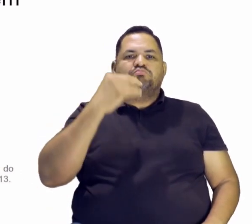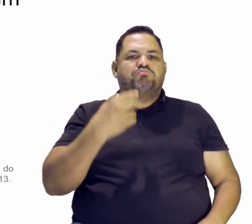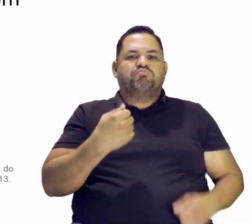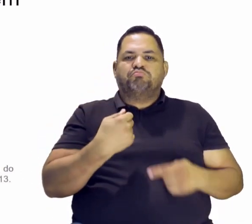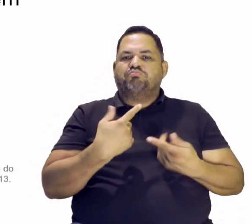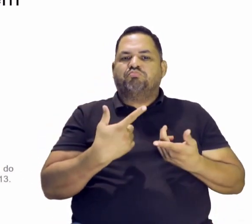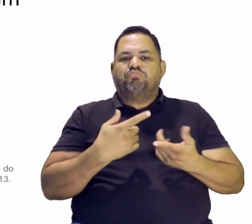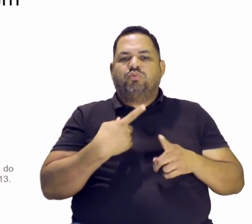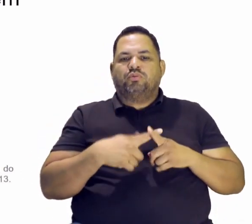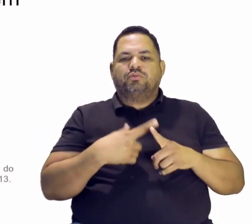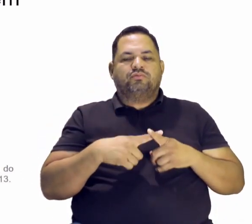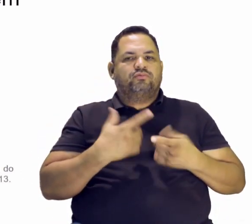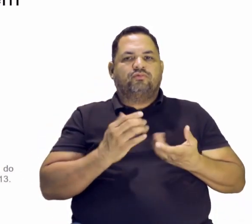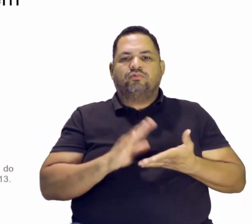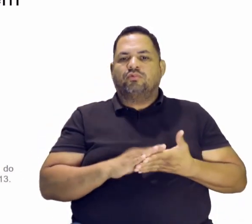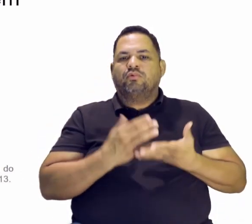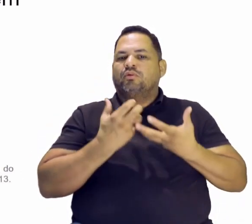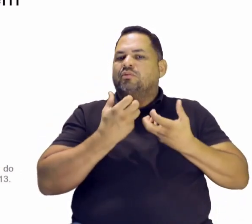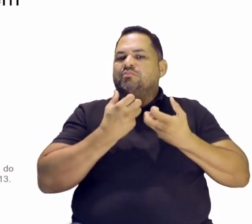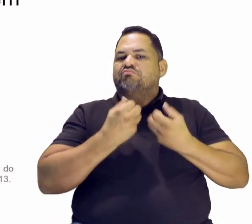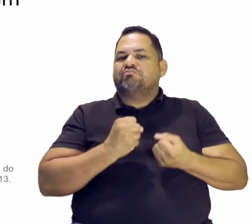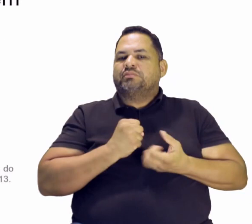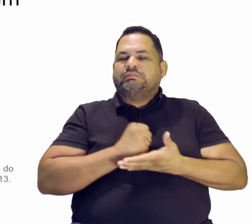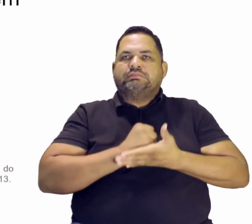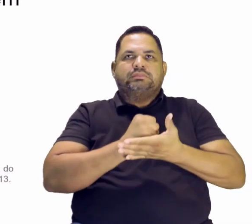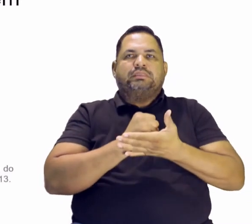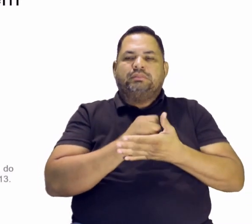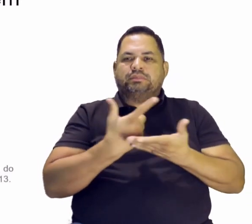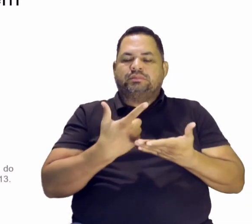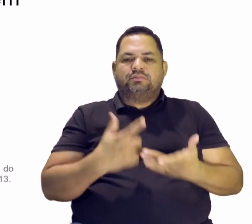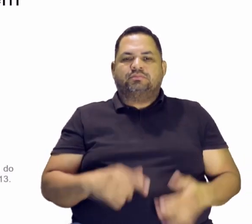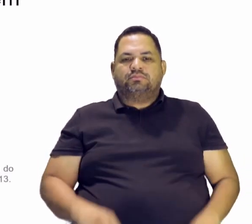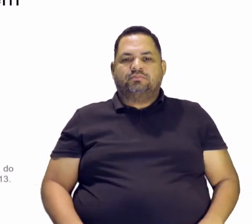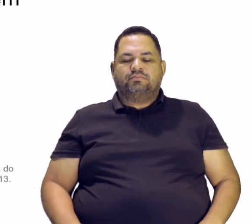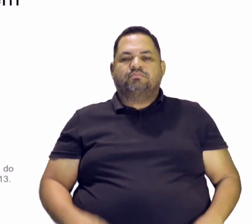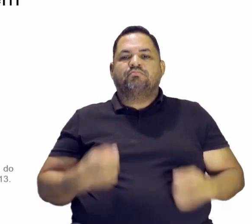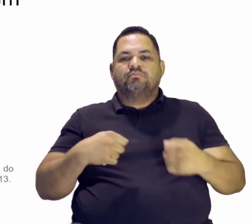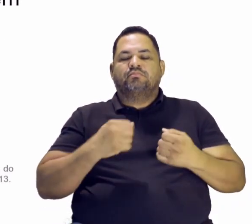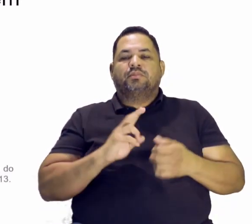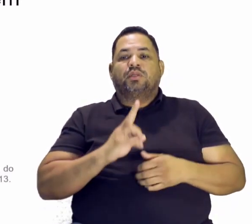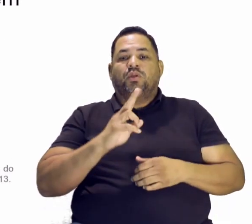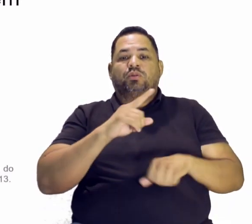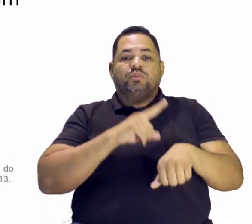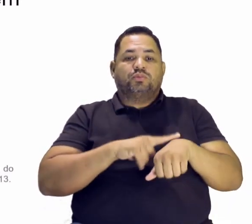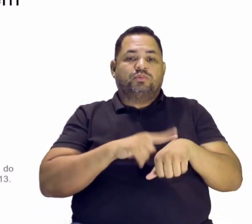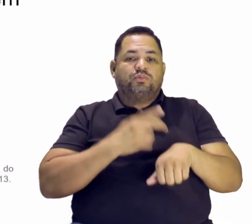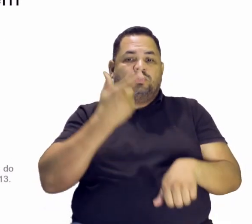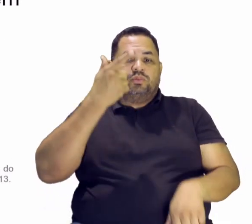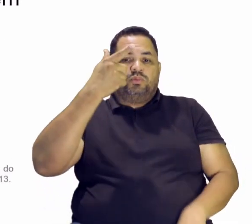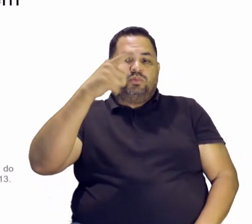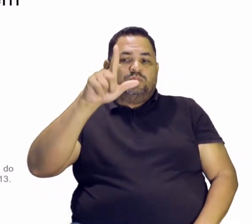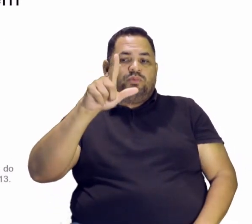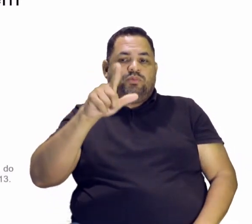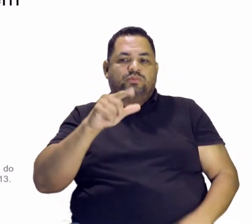sustentar. Eu preciso manter uma frequência baixa para eu poder me conseguir manter e realizar o percurso inteiro,